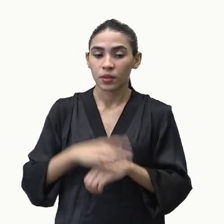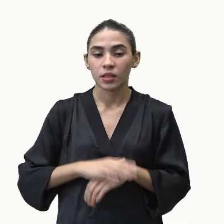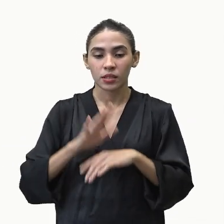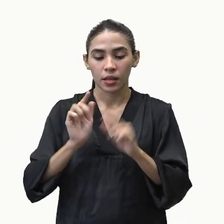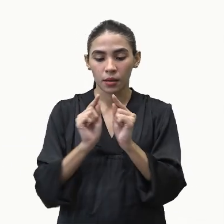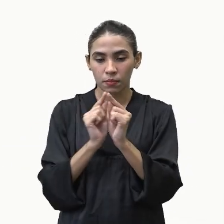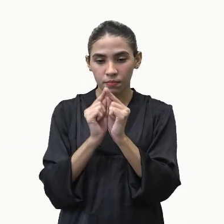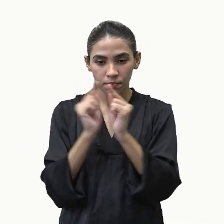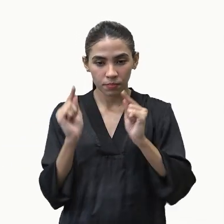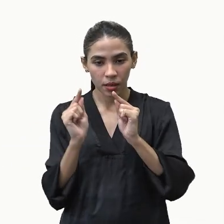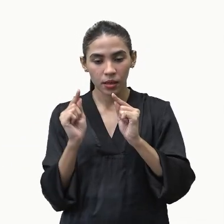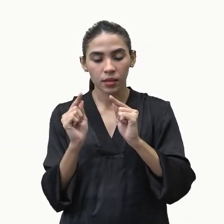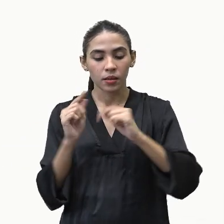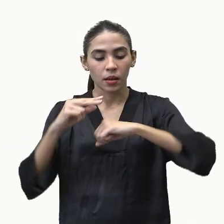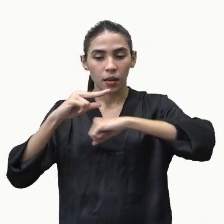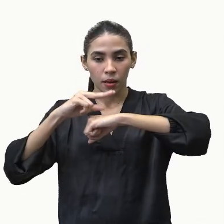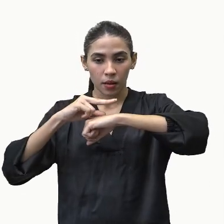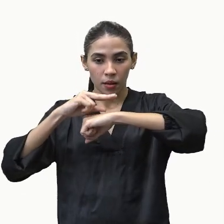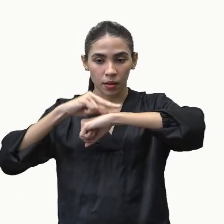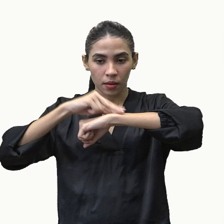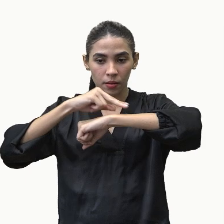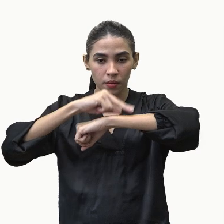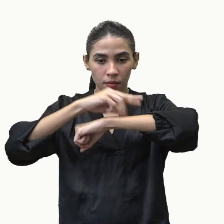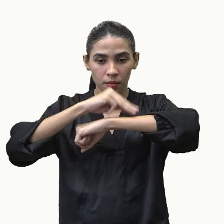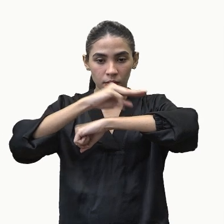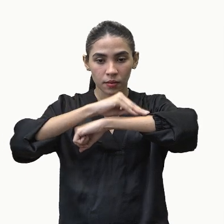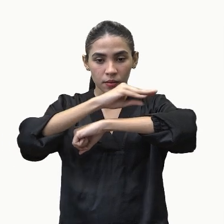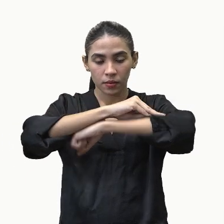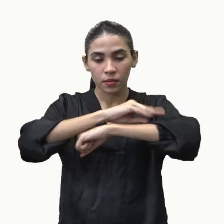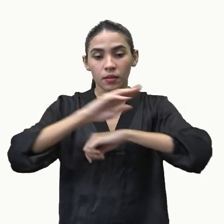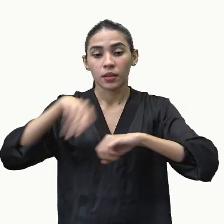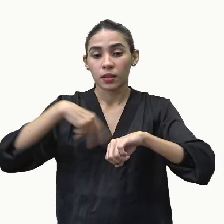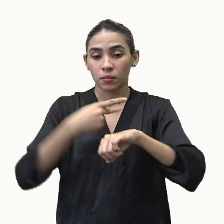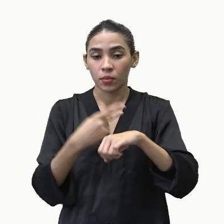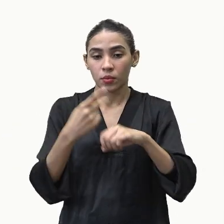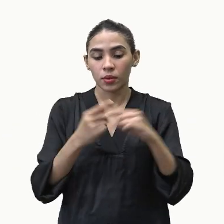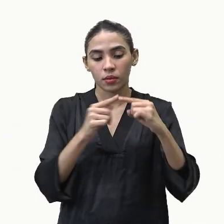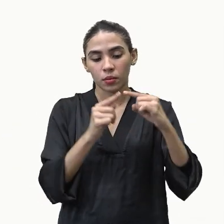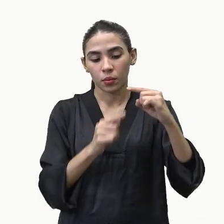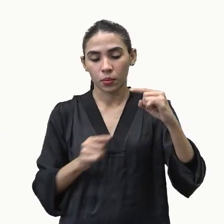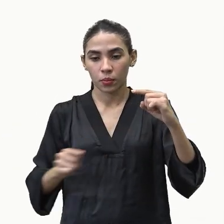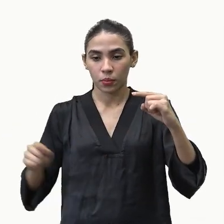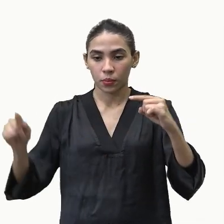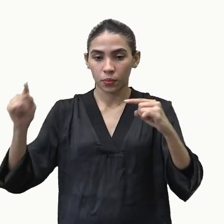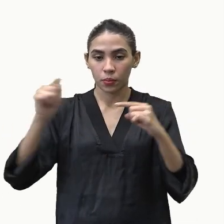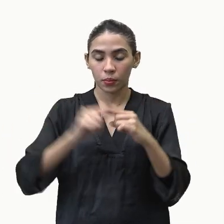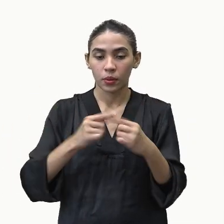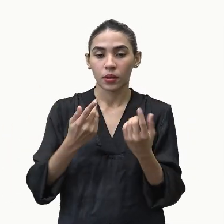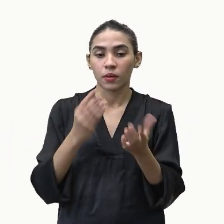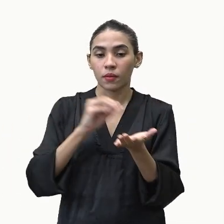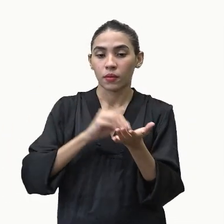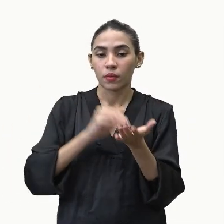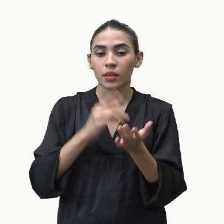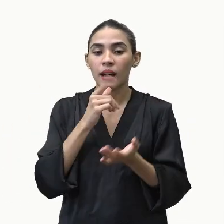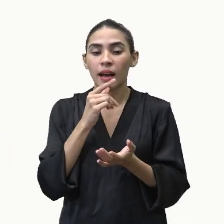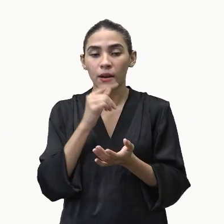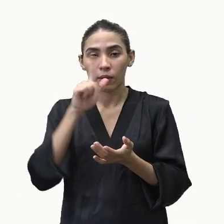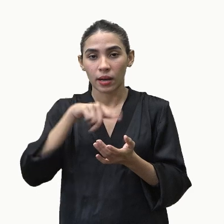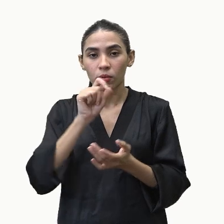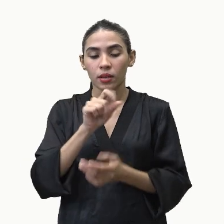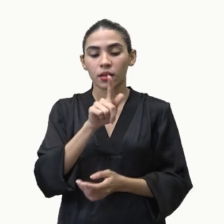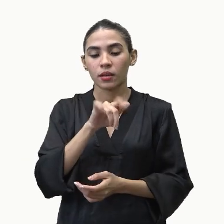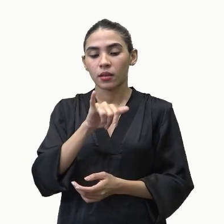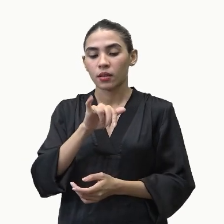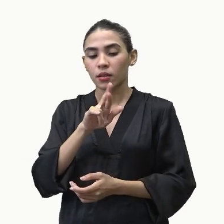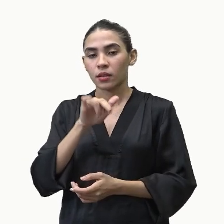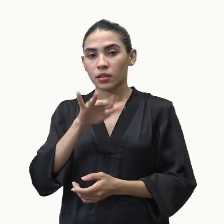a traseira. Então, essa fase todinha aqui, que eles estão com dependência de água, é chamado de girino. E aí